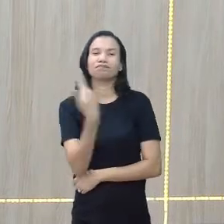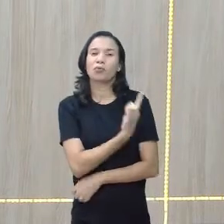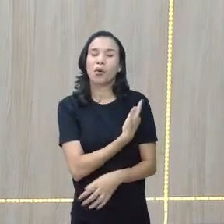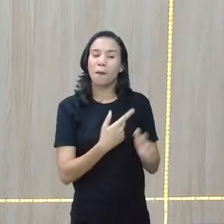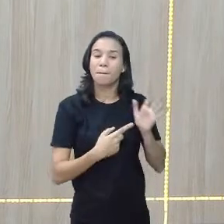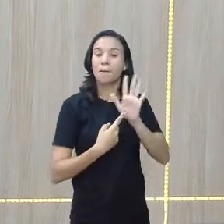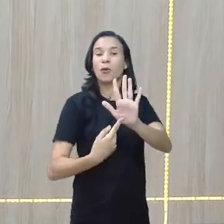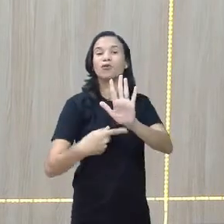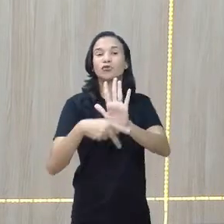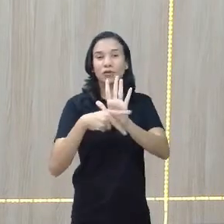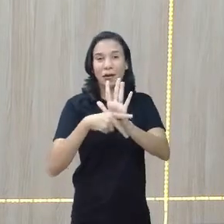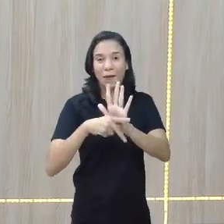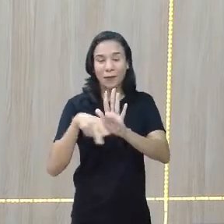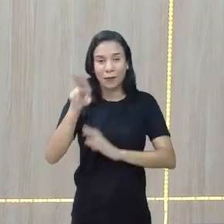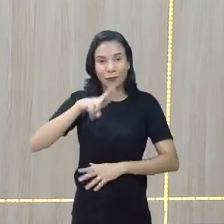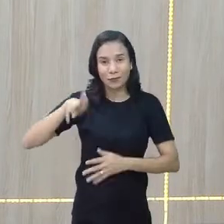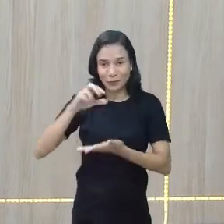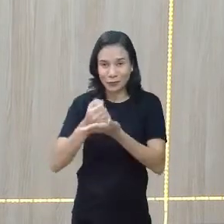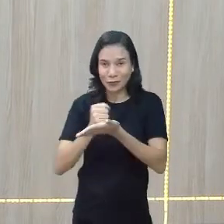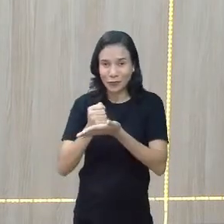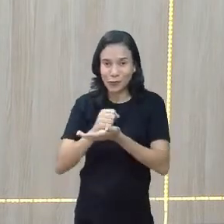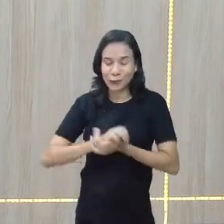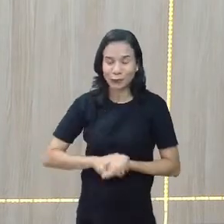mobilizar num trabalho com o jogo.